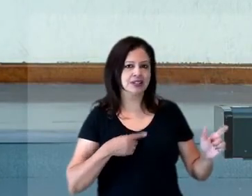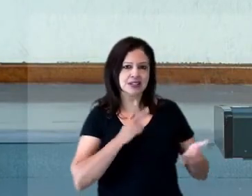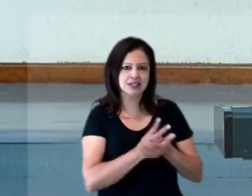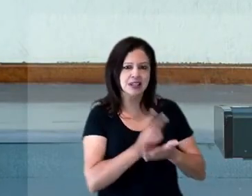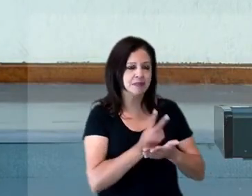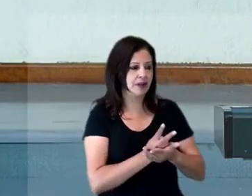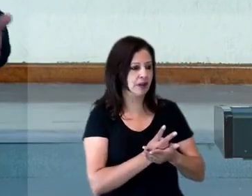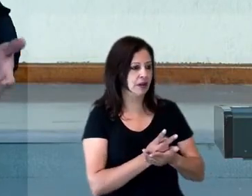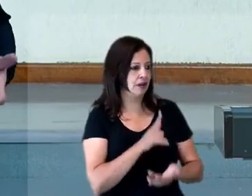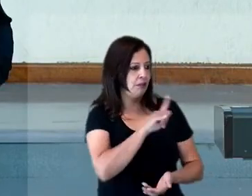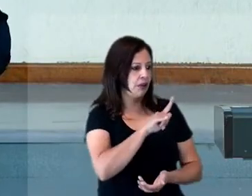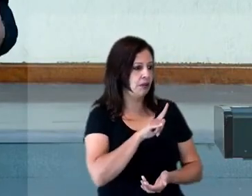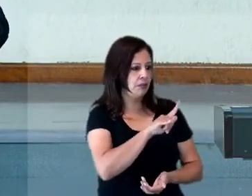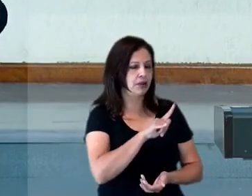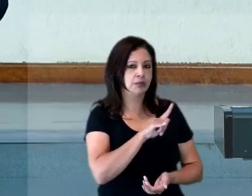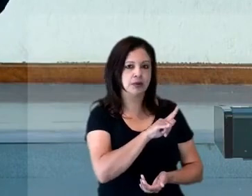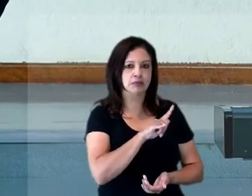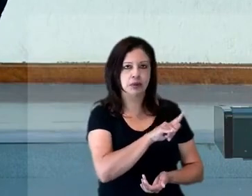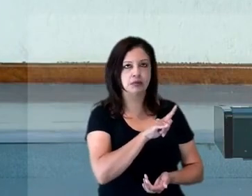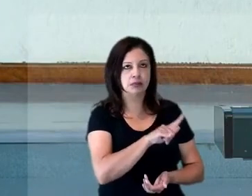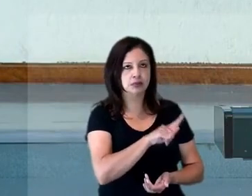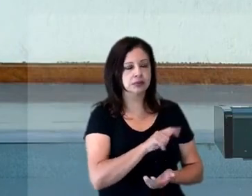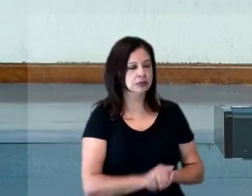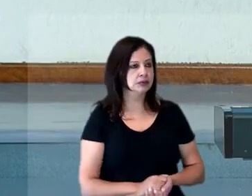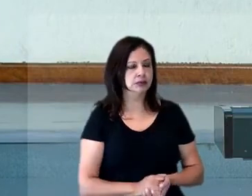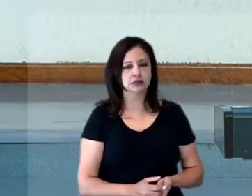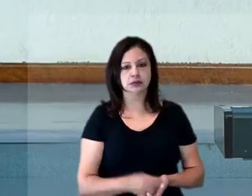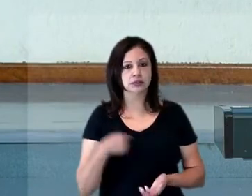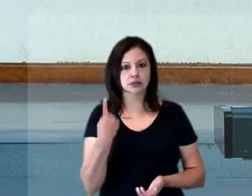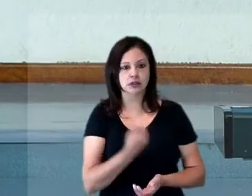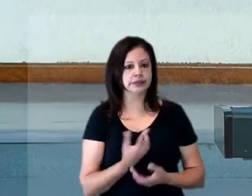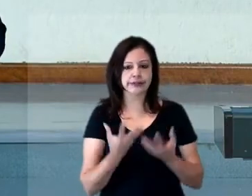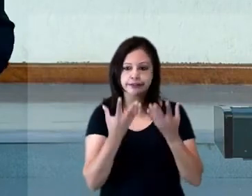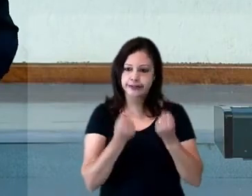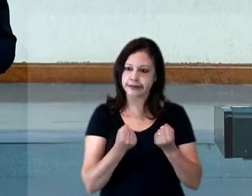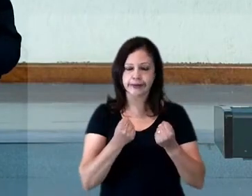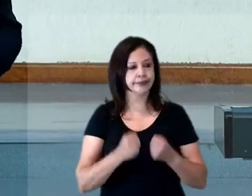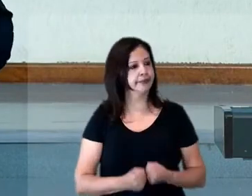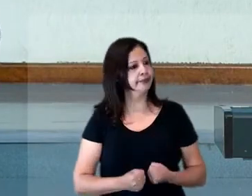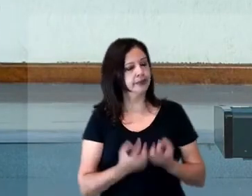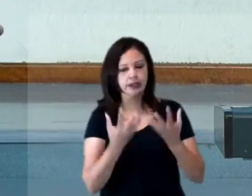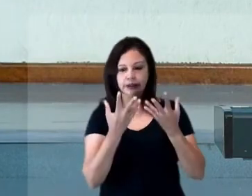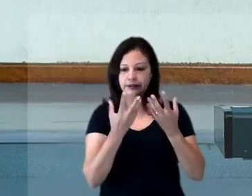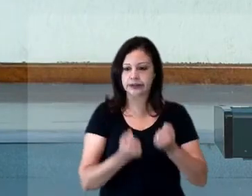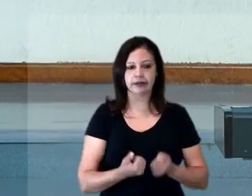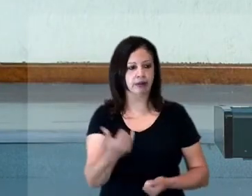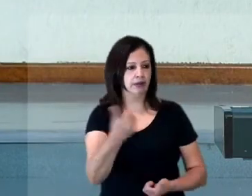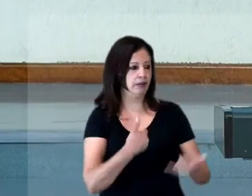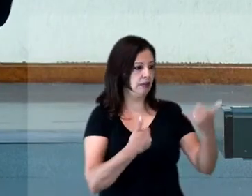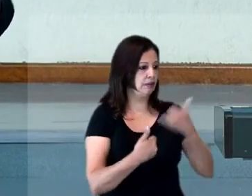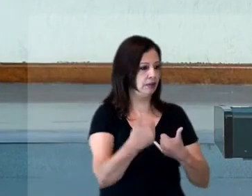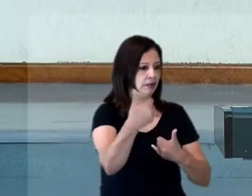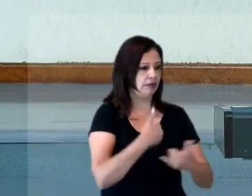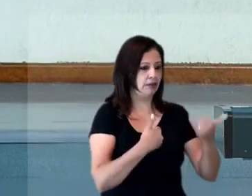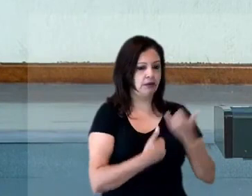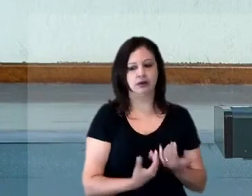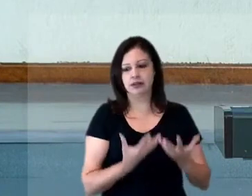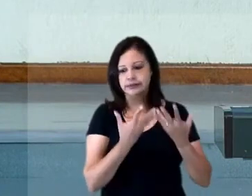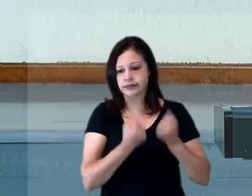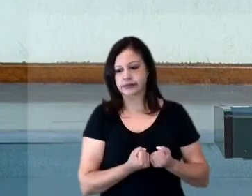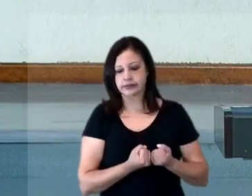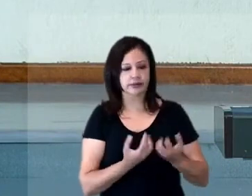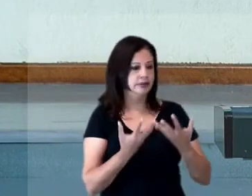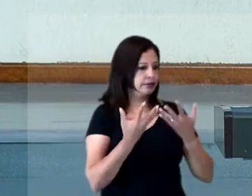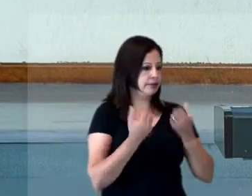Não podemos exortar, temos então que aceitar, concordar tudo que as pessoas dizem, com tudo que as pessoas